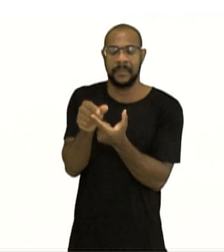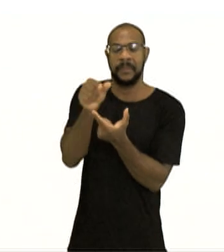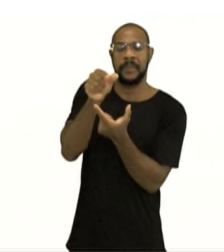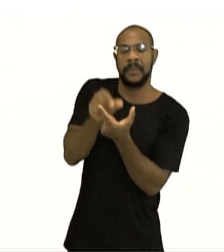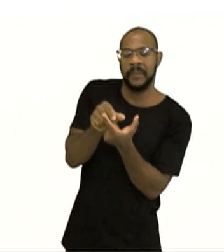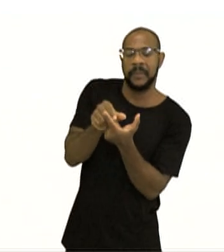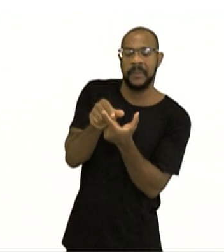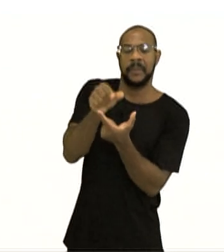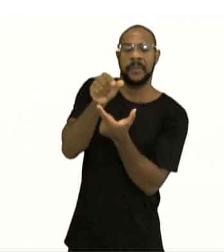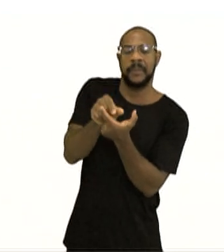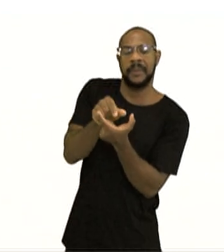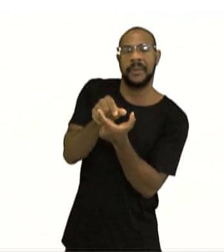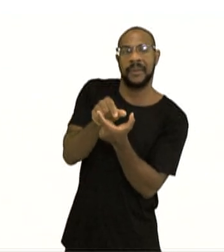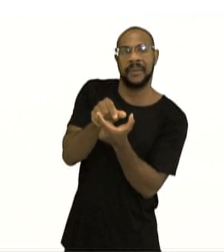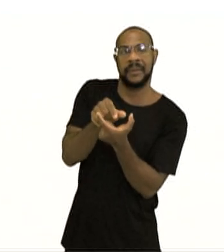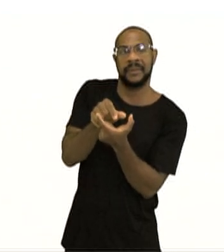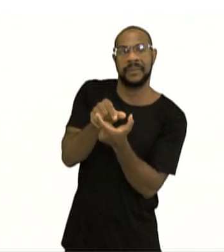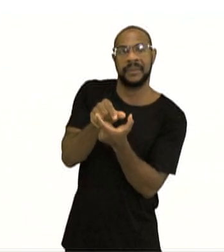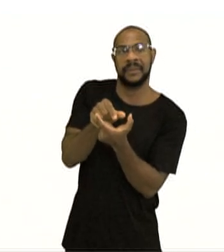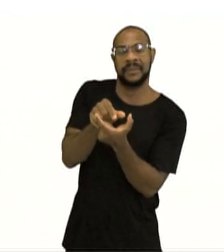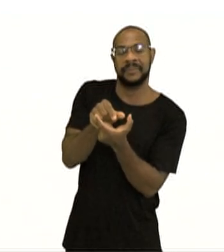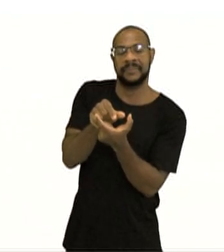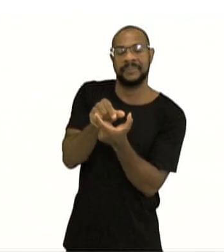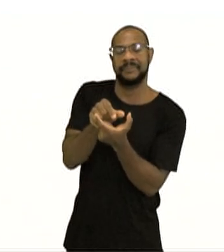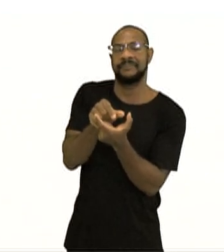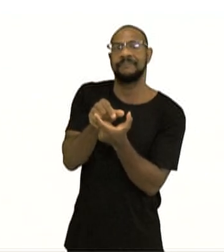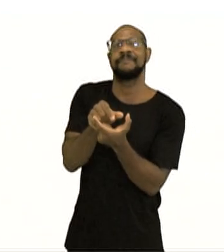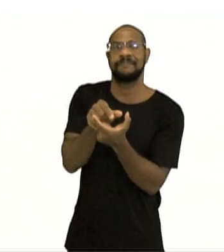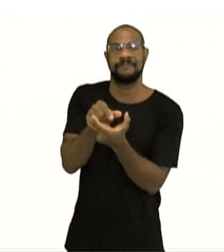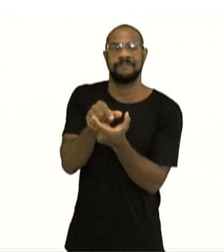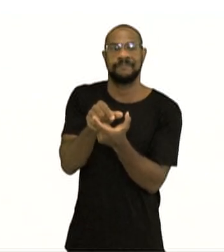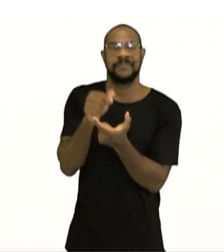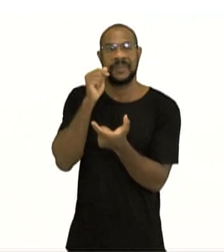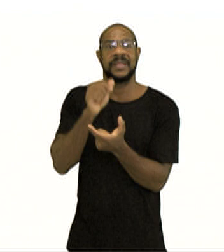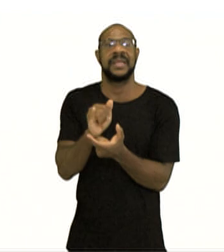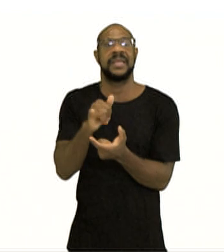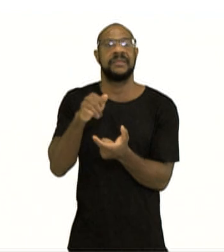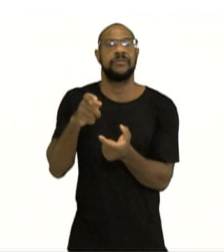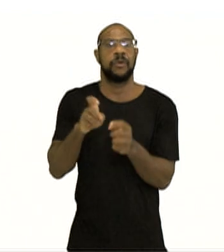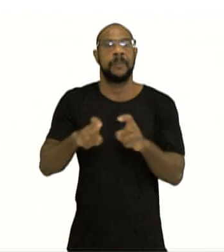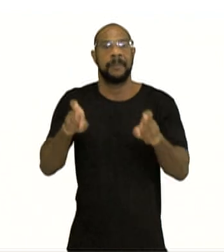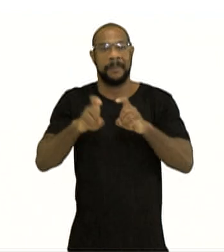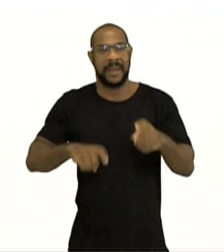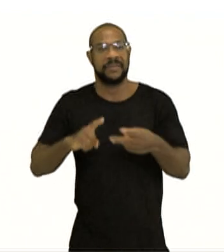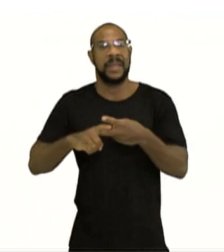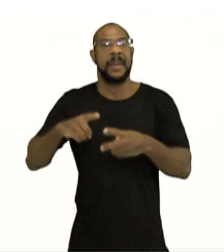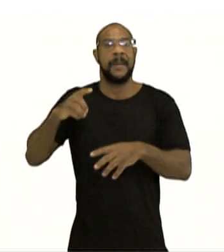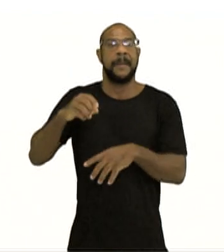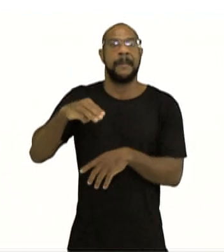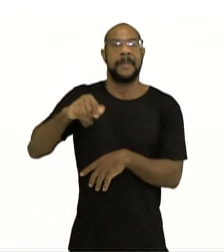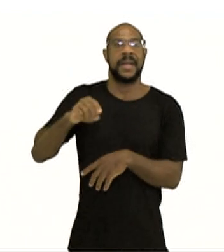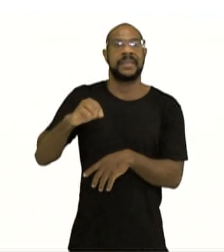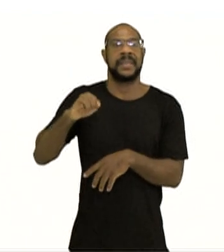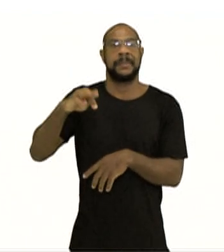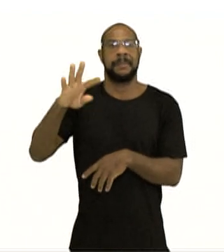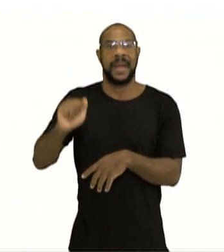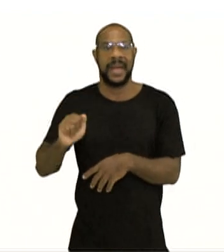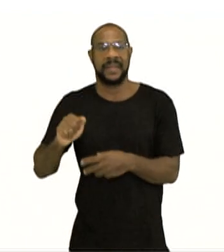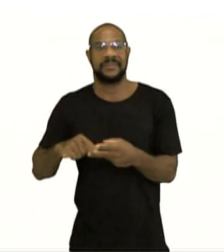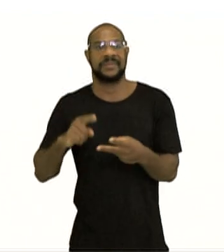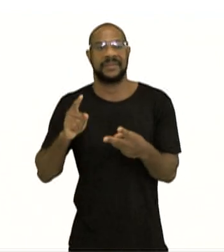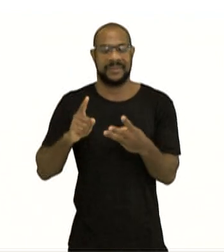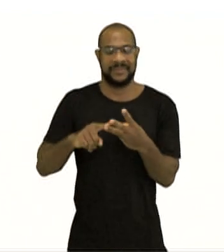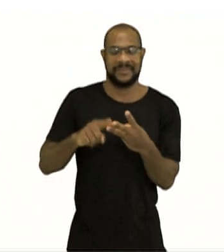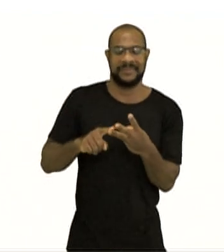antepenúltima sílaba tônica, ó, gramática, informática, matemática, época e ó,